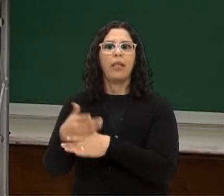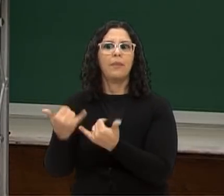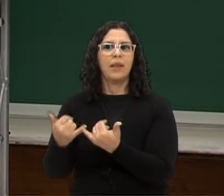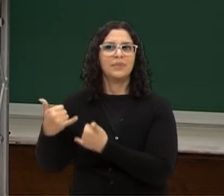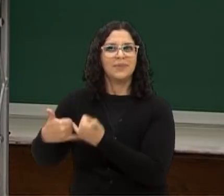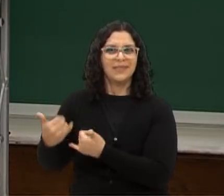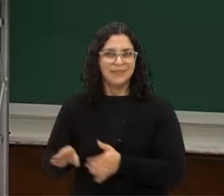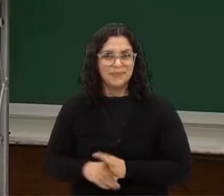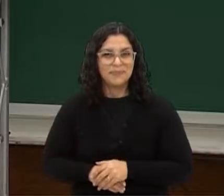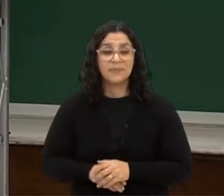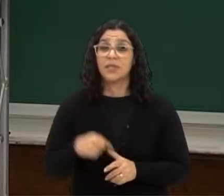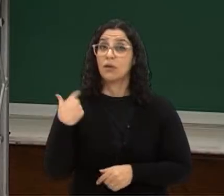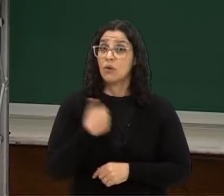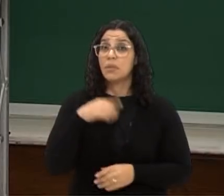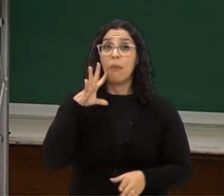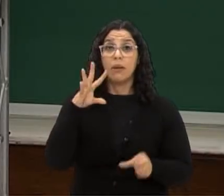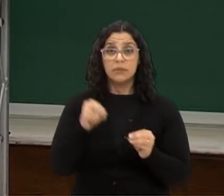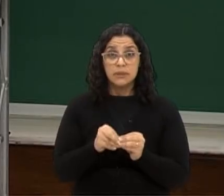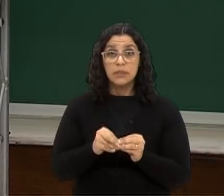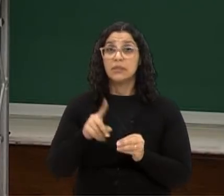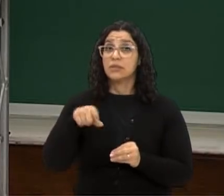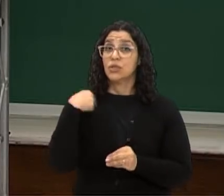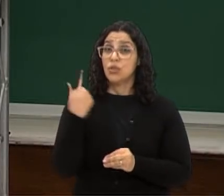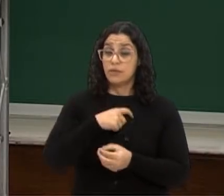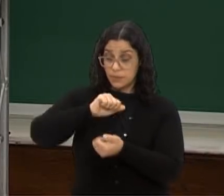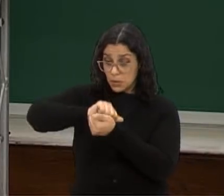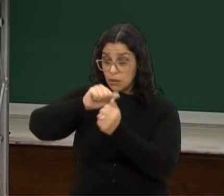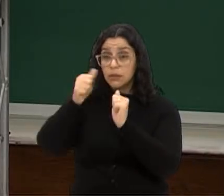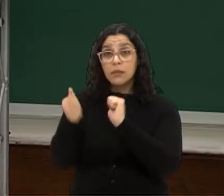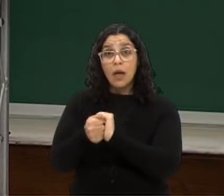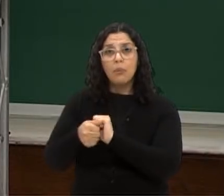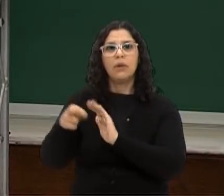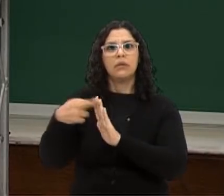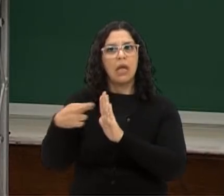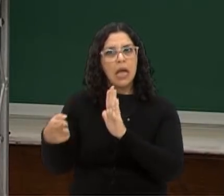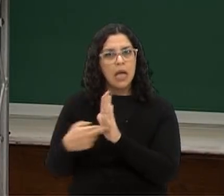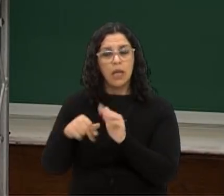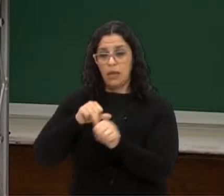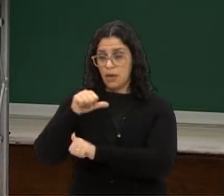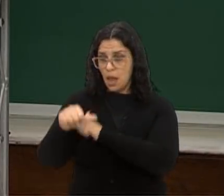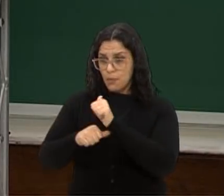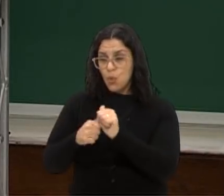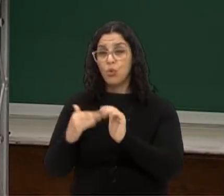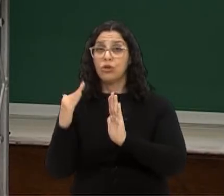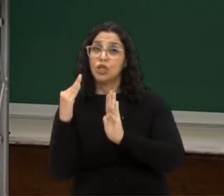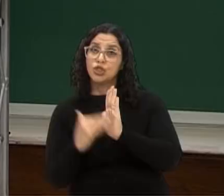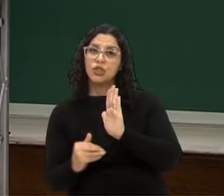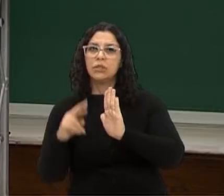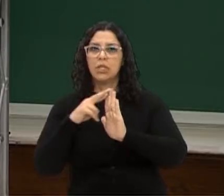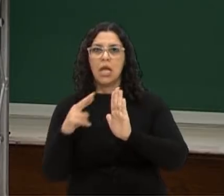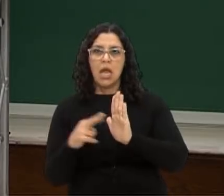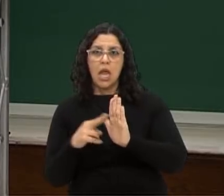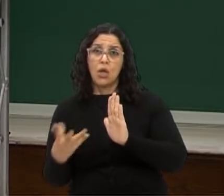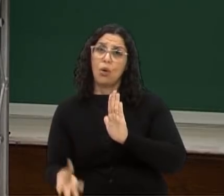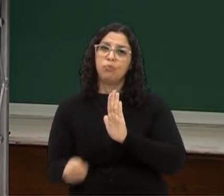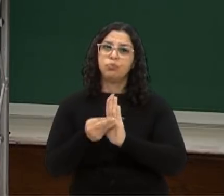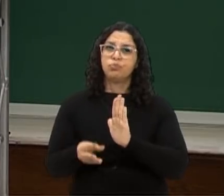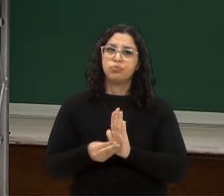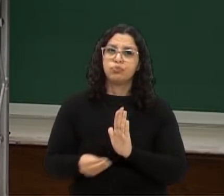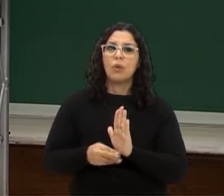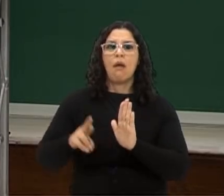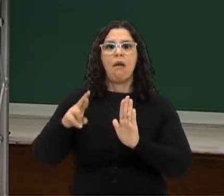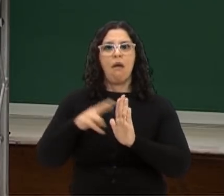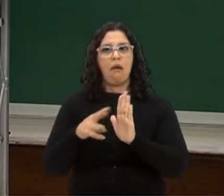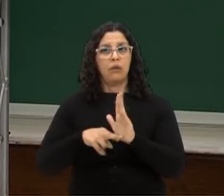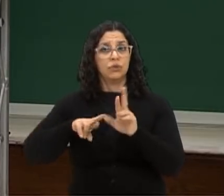jogo. Então você tem que entender, quando você adapta algumas regras, muda ou tira, né, regras ali e coloca de forma